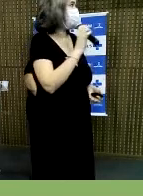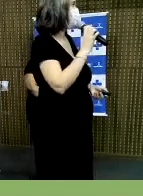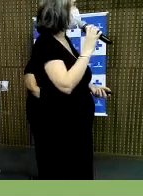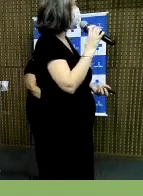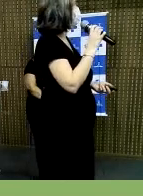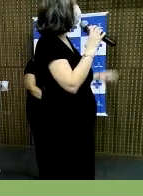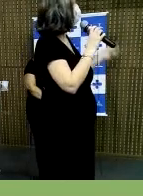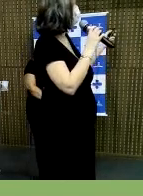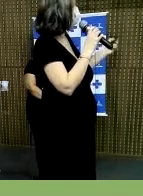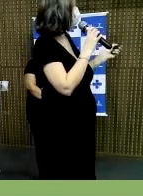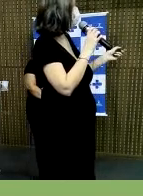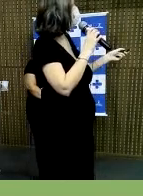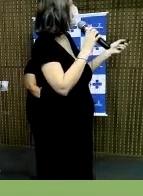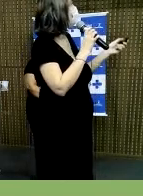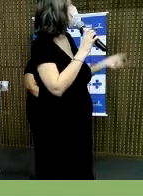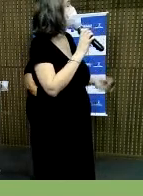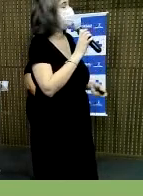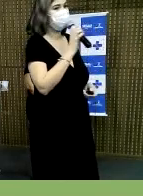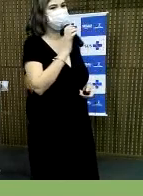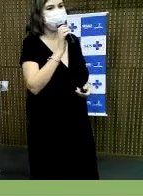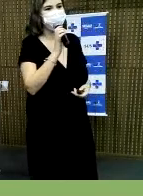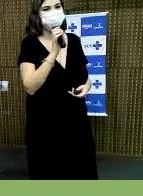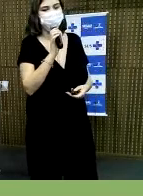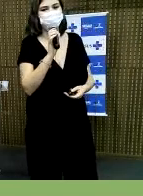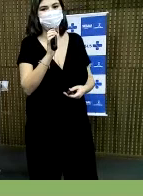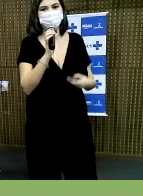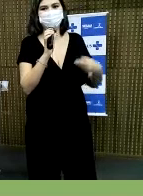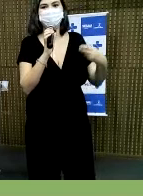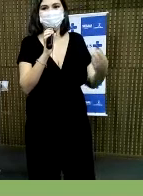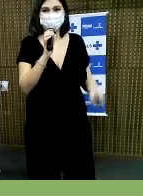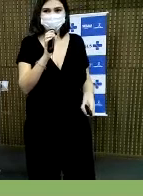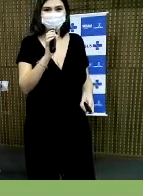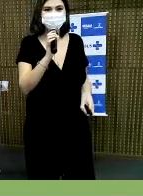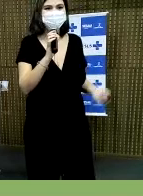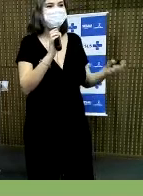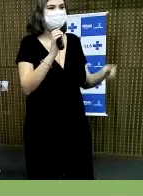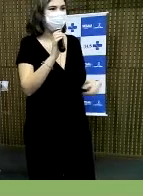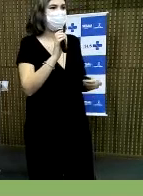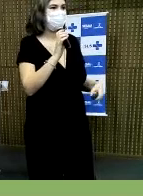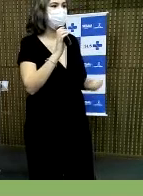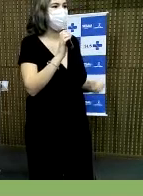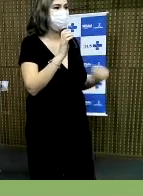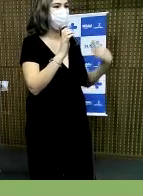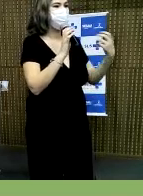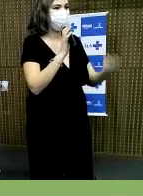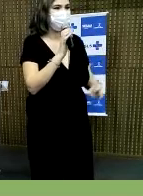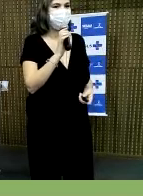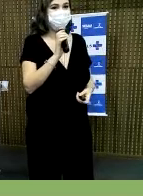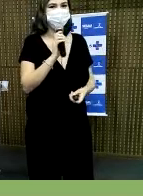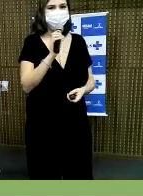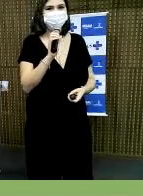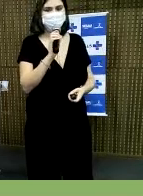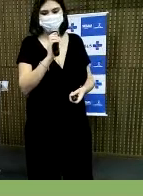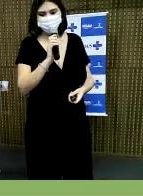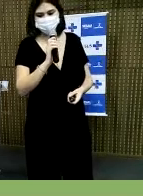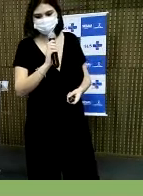nos próximos anos. Até porque nós já estamos com o programa do EmagreSUS instalado e dando continuidade na